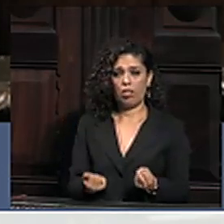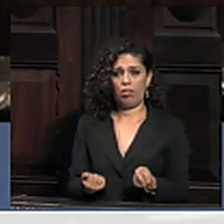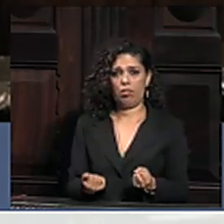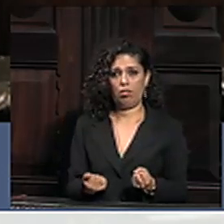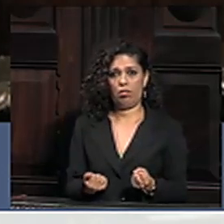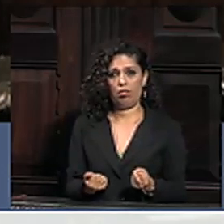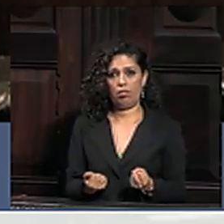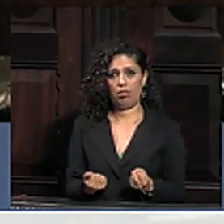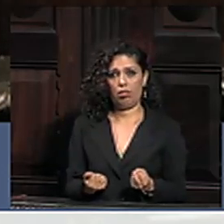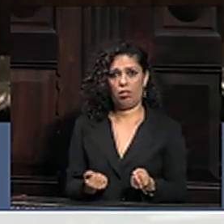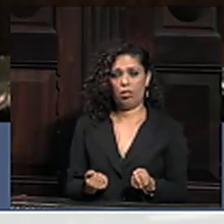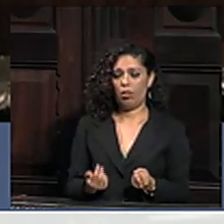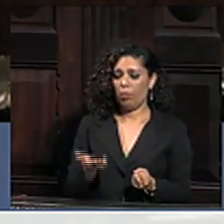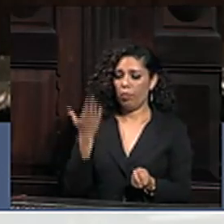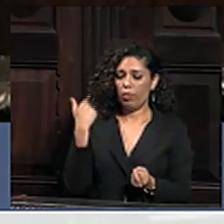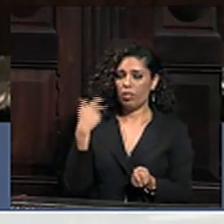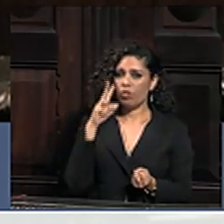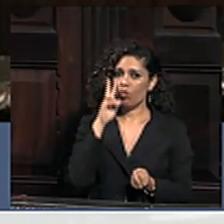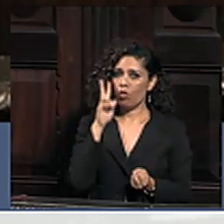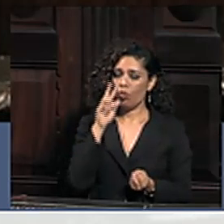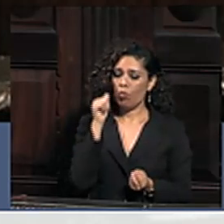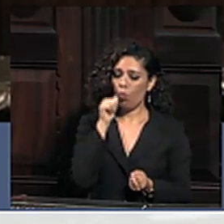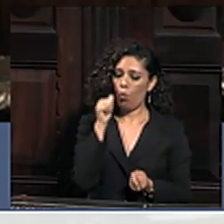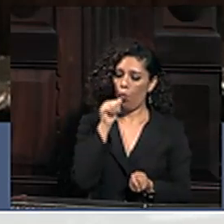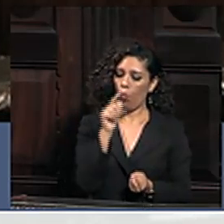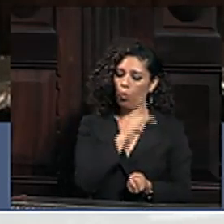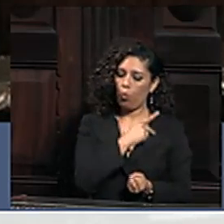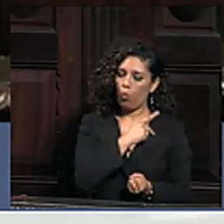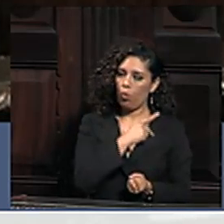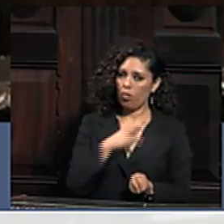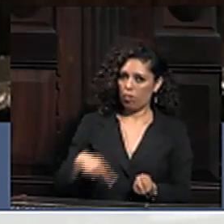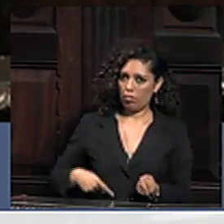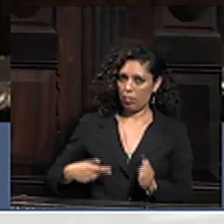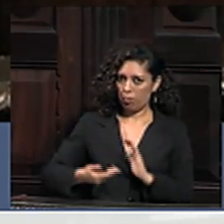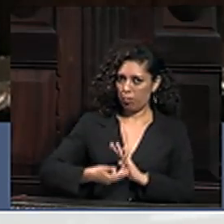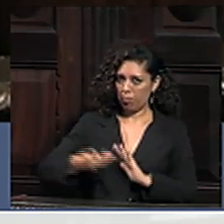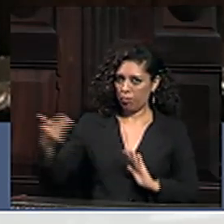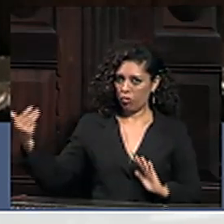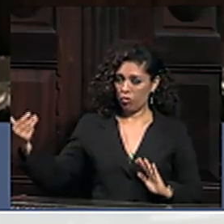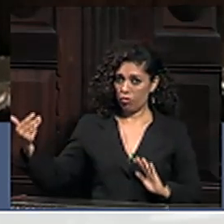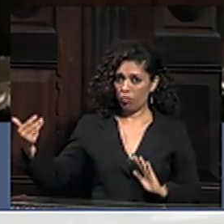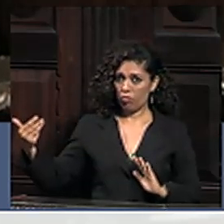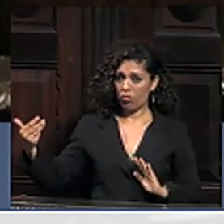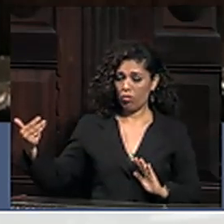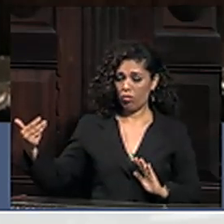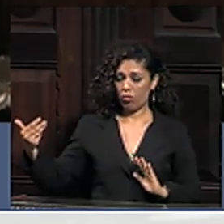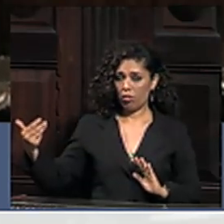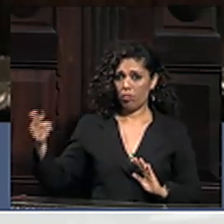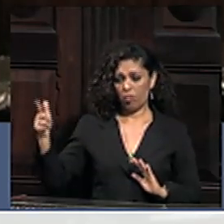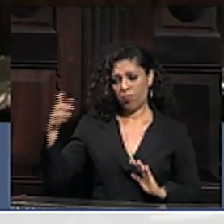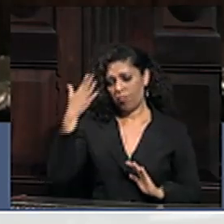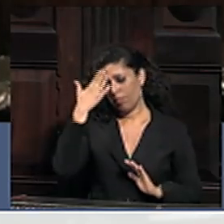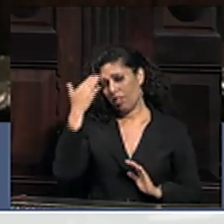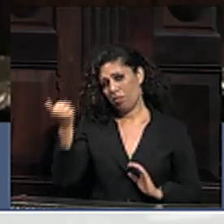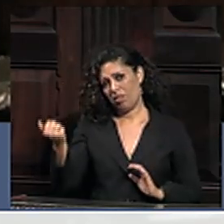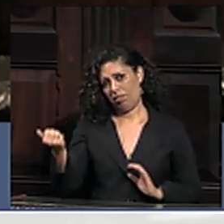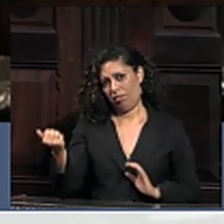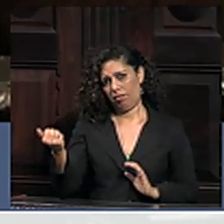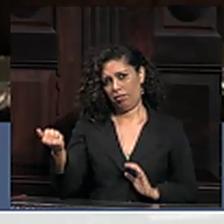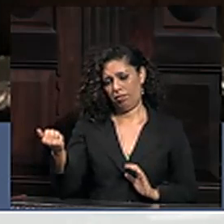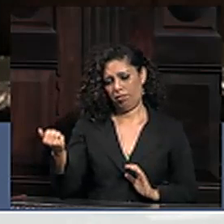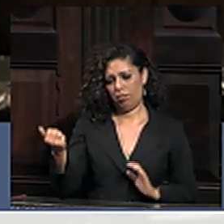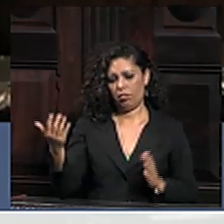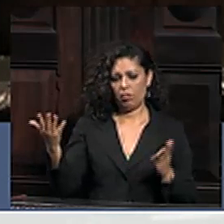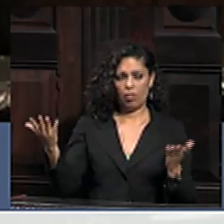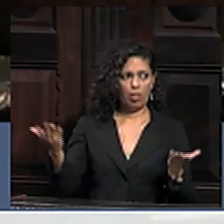definiu o quadro de candidaturas para as eleições de 2018. Nada mais previsível que ele agora faça um